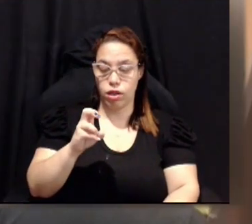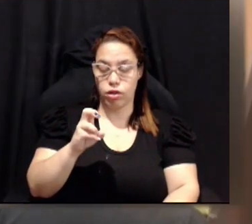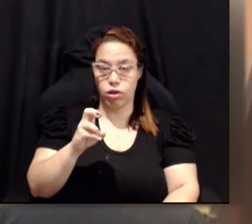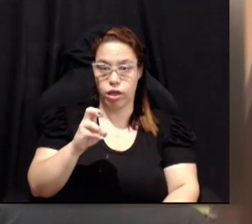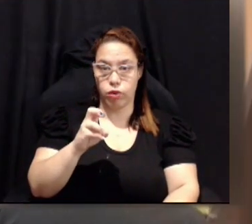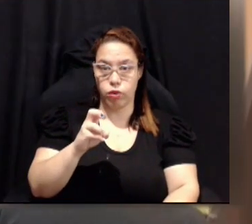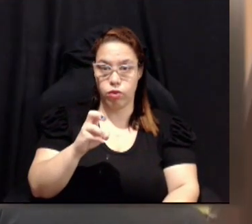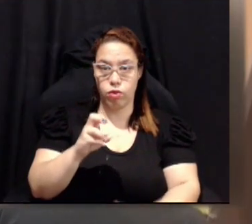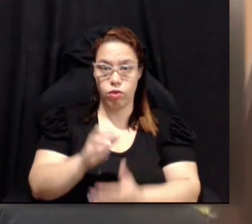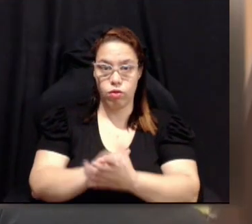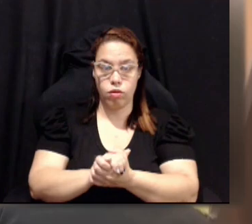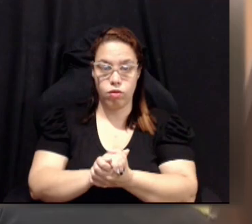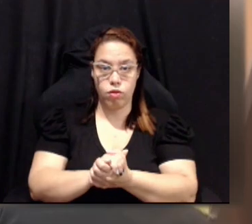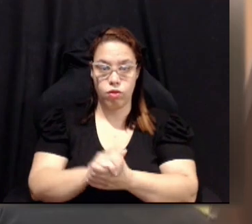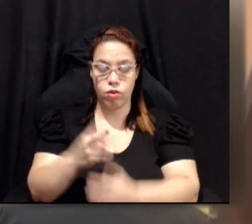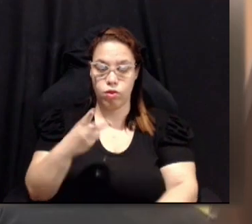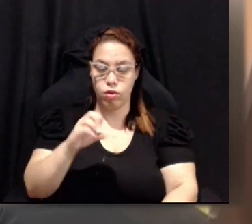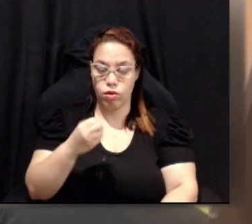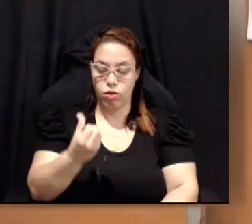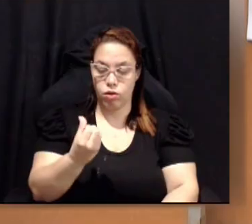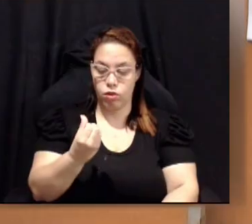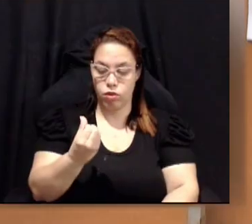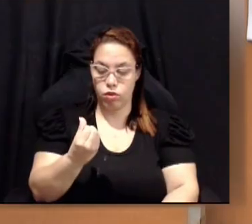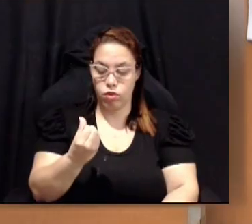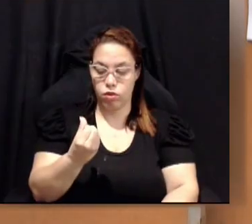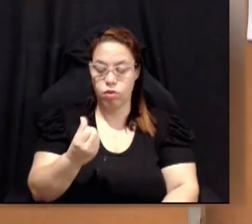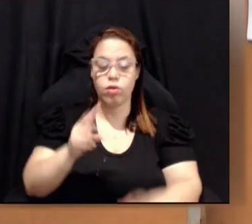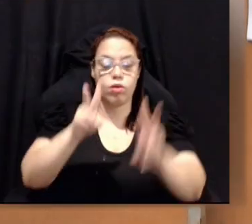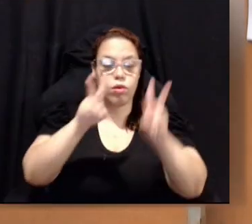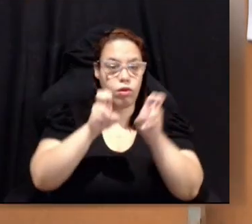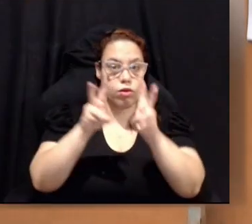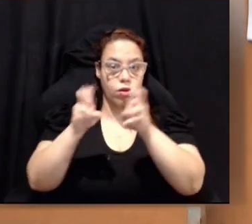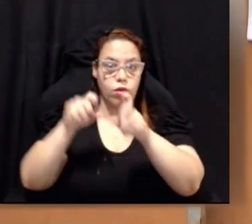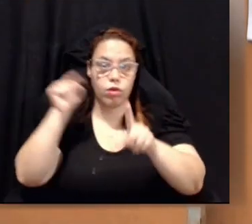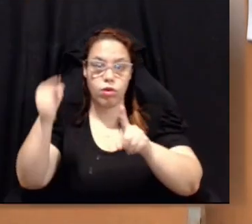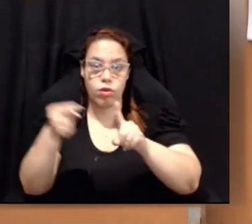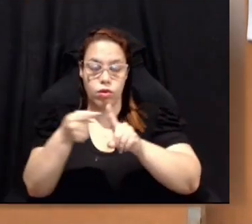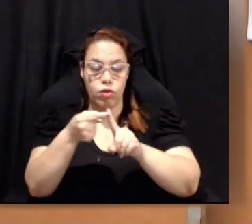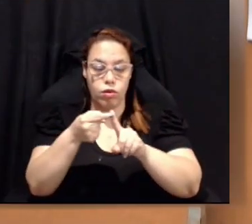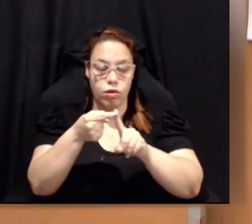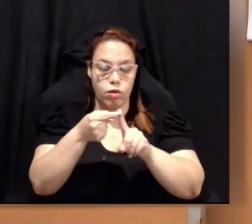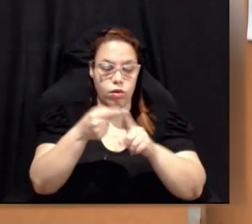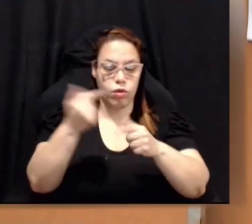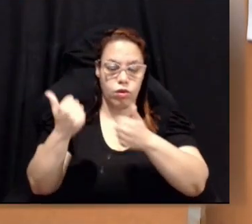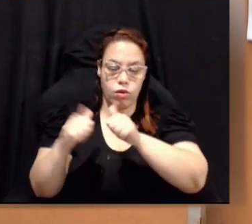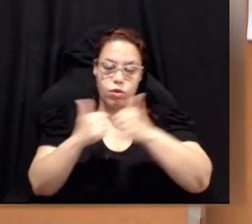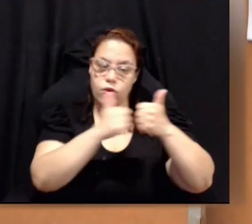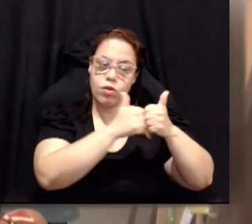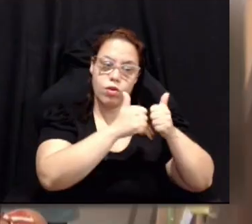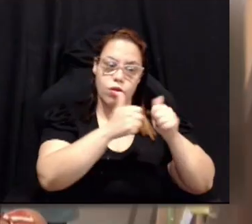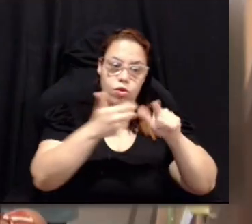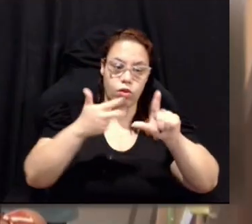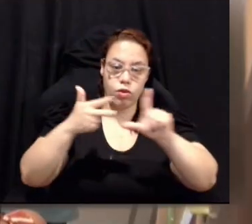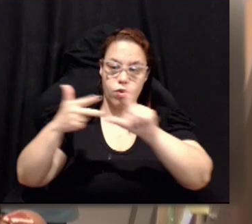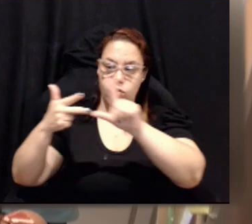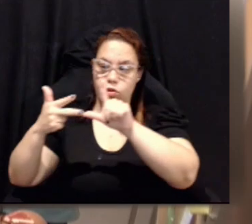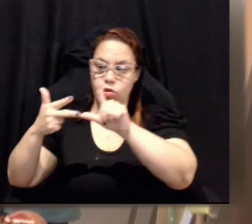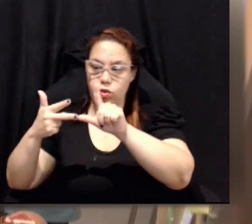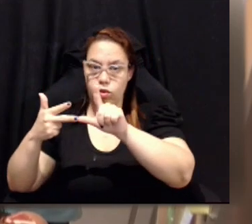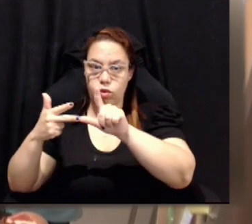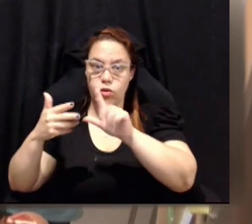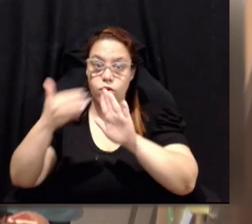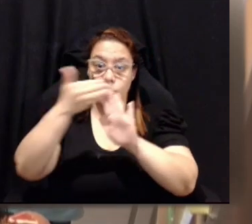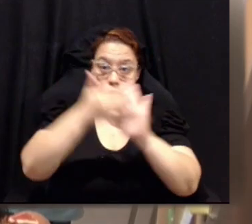Os debates devem ser temáticos e têm como objetivo analisar a legislação, levantar a situação